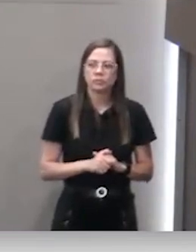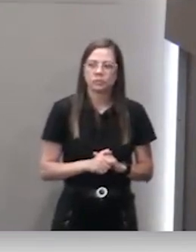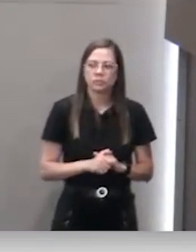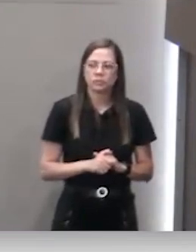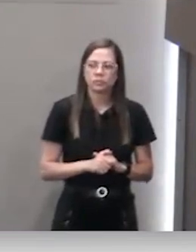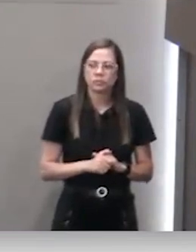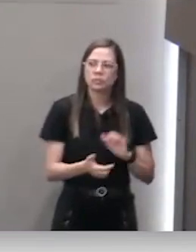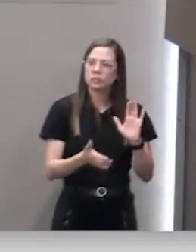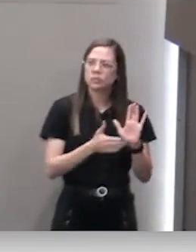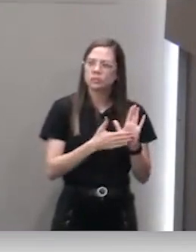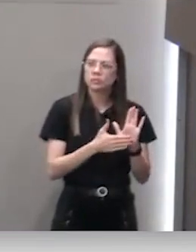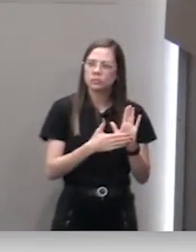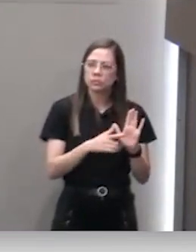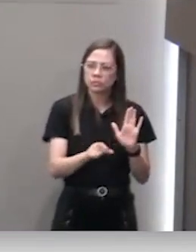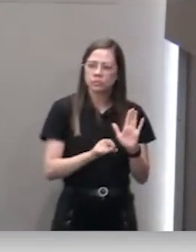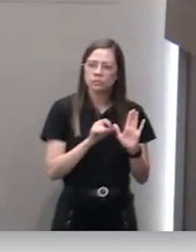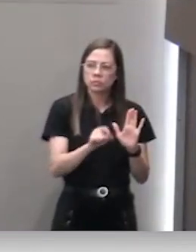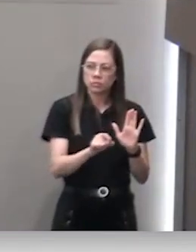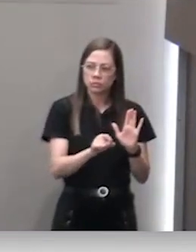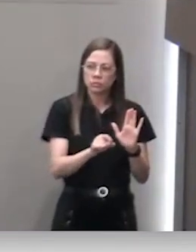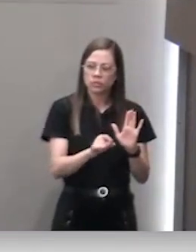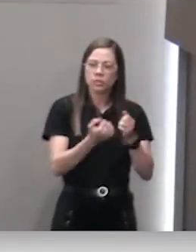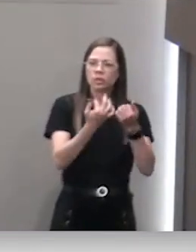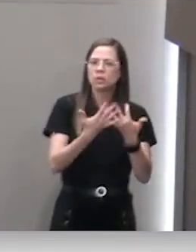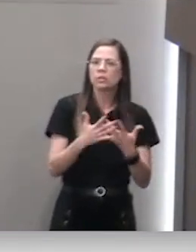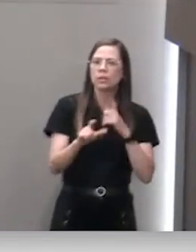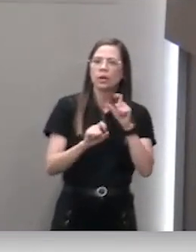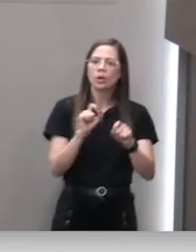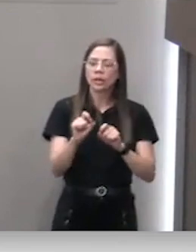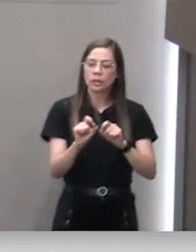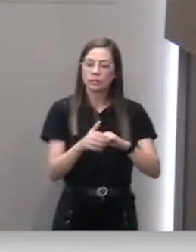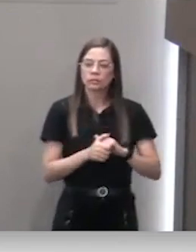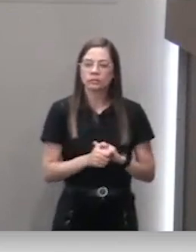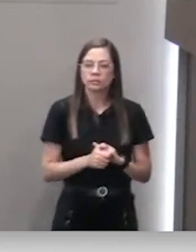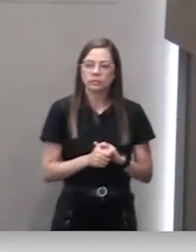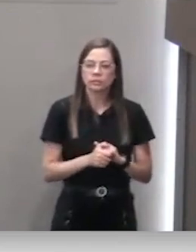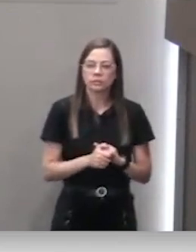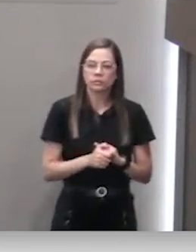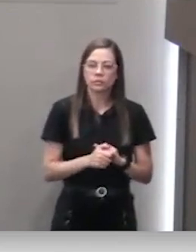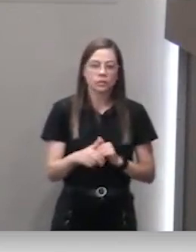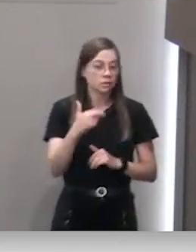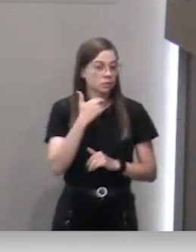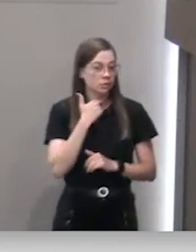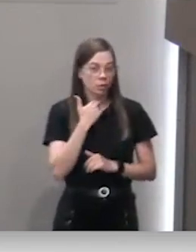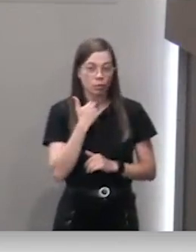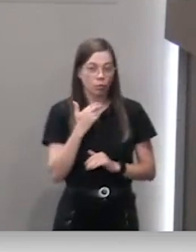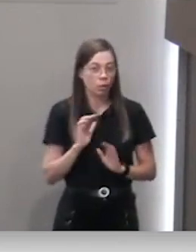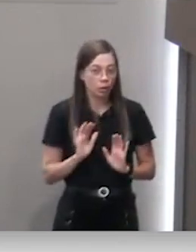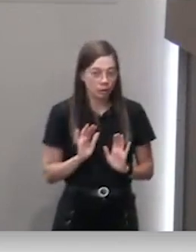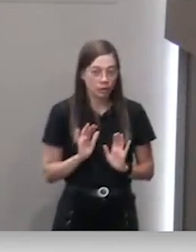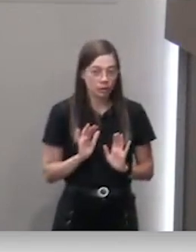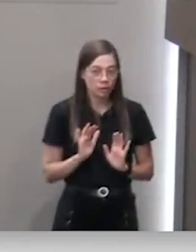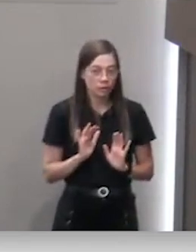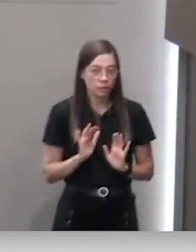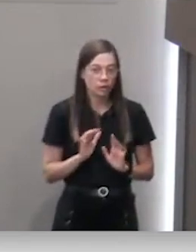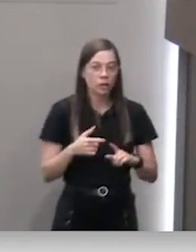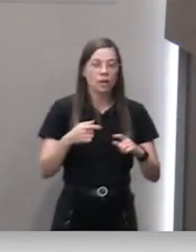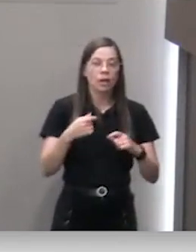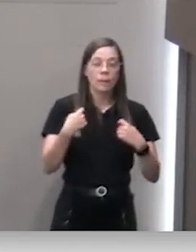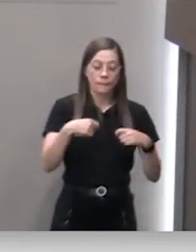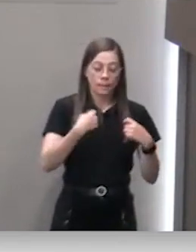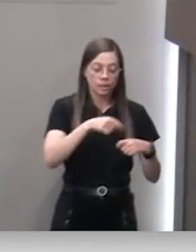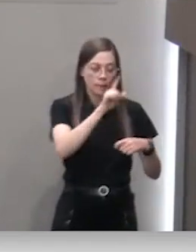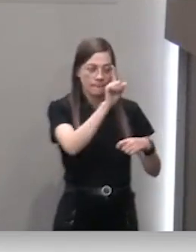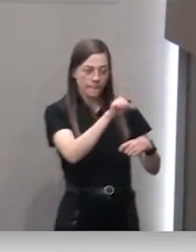E as proposições dessa teoria dizem basicamente o seguinte: que não se pode, que tem que se anular a